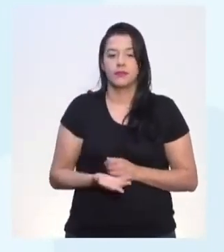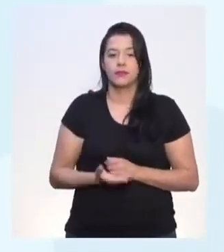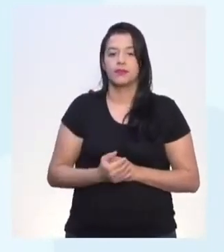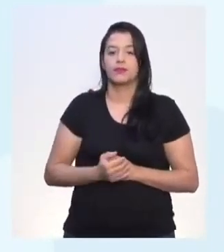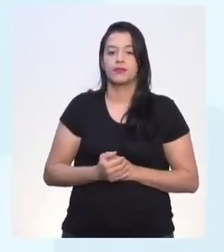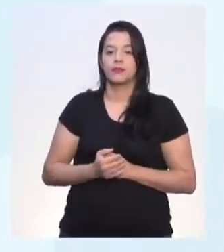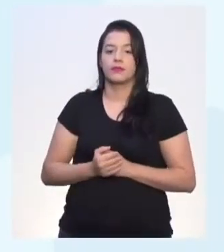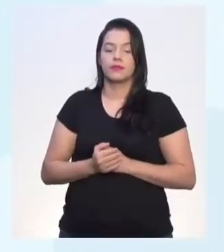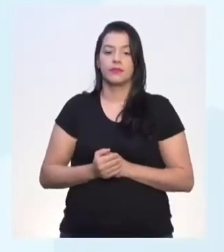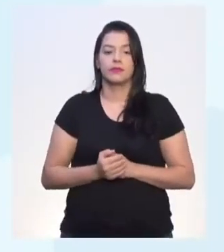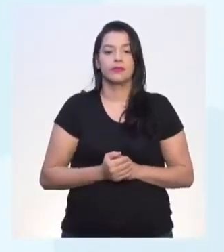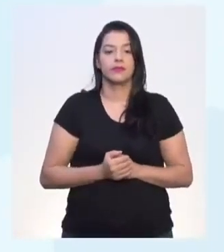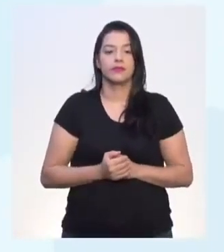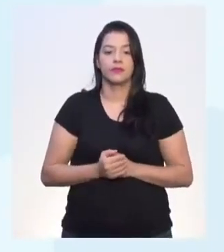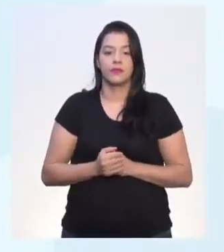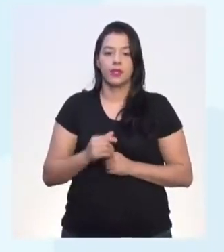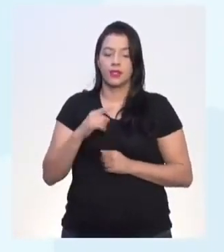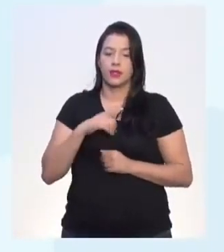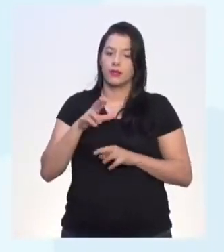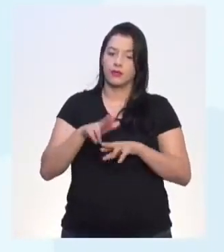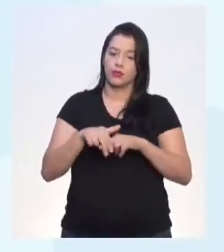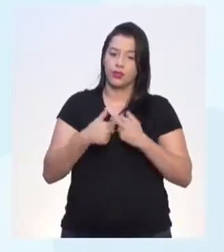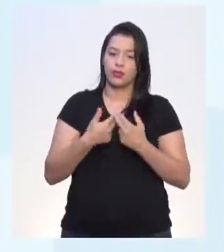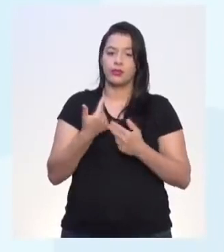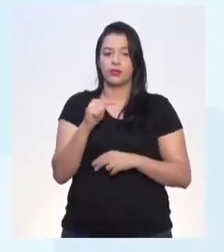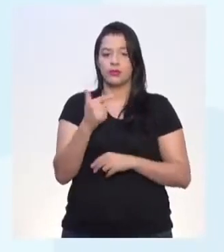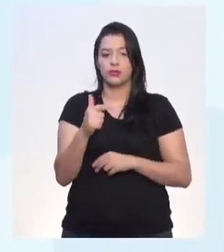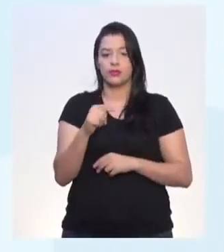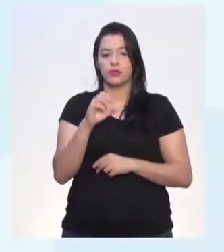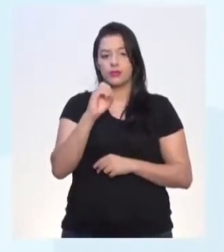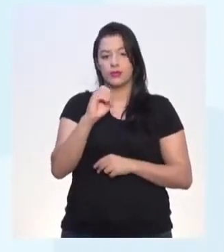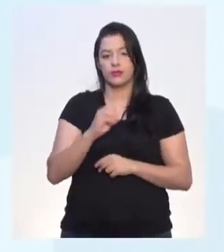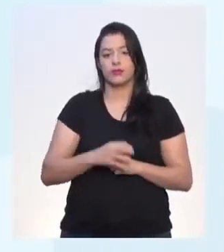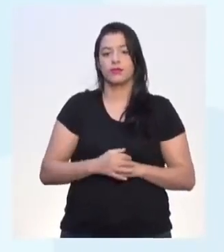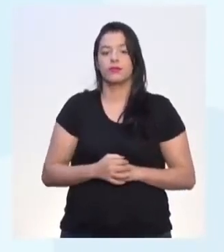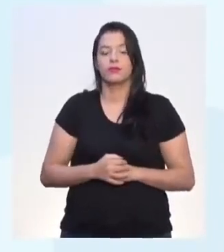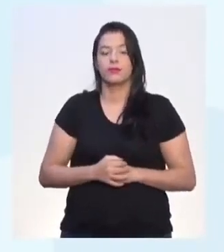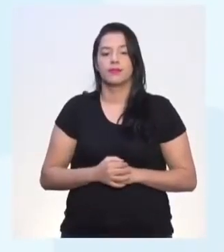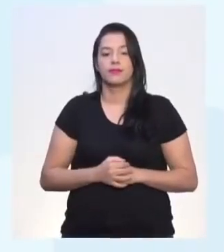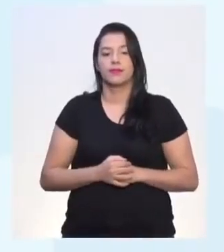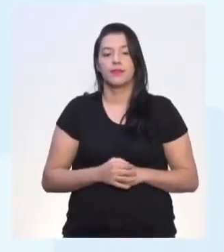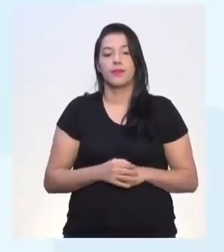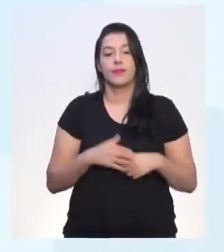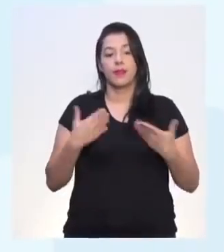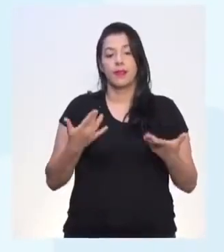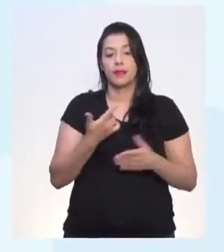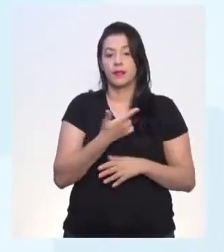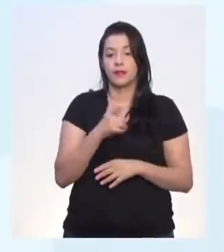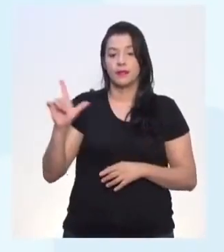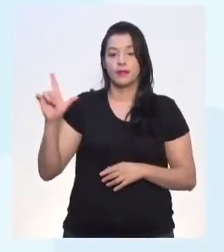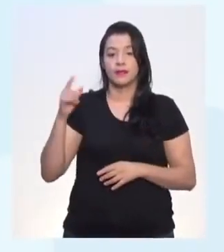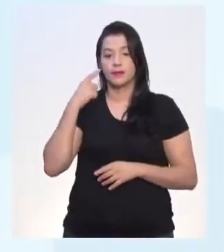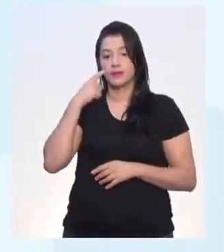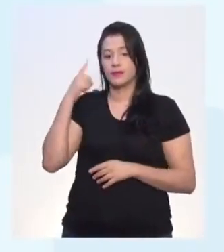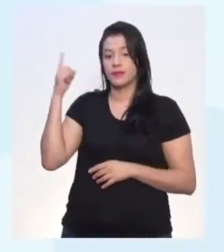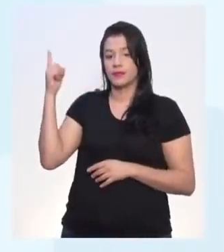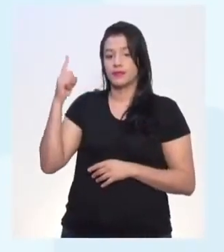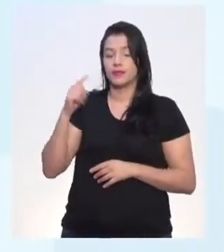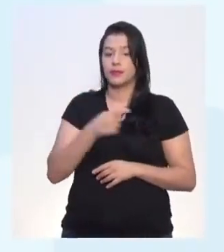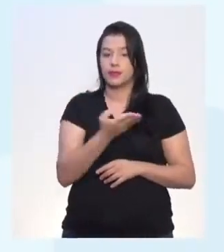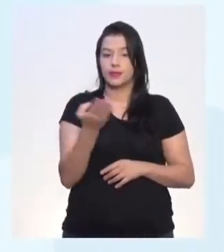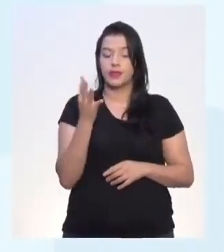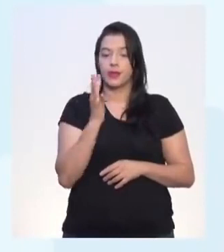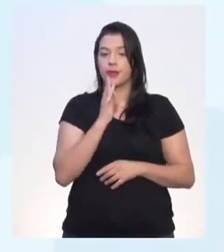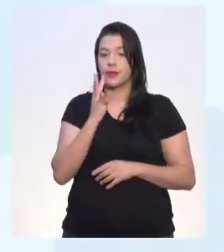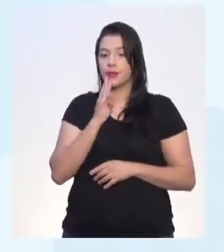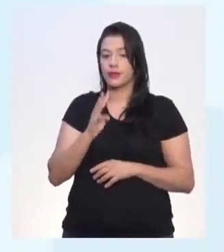linha e uma coluna com 0, 0, 0 e 0, 0, 0. Tá certo? Então, Beleza. essa é a nossa próxima pergunta. Ó. Você conhece algum